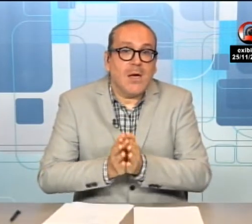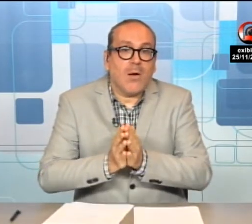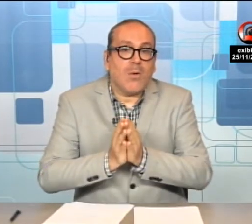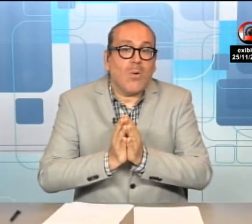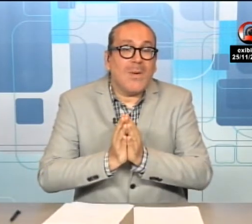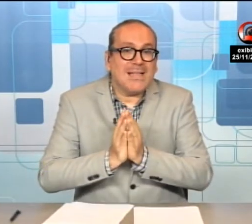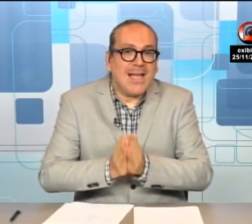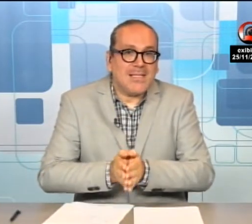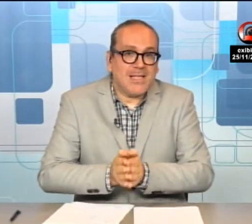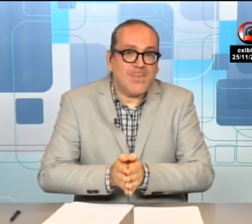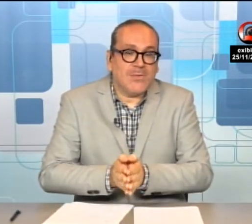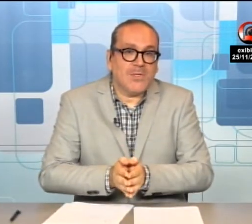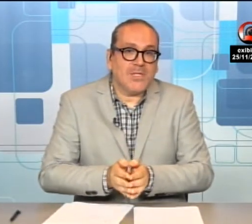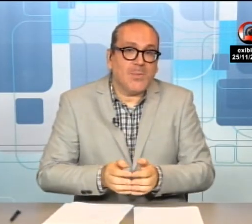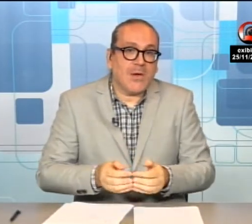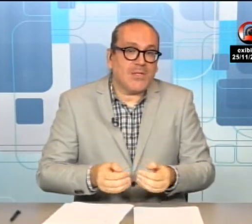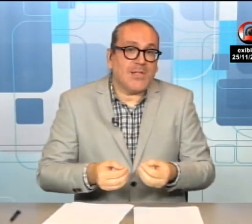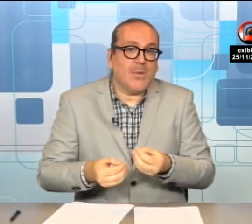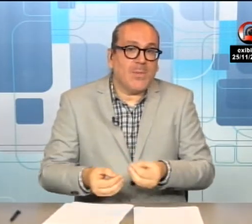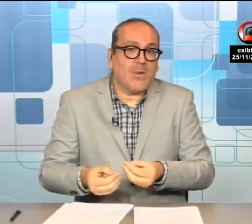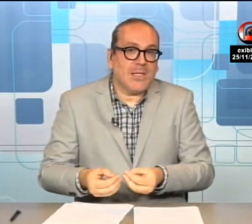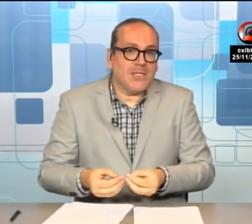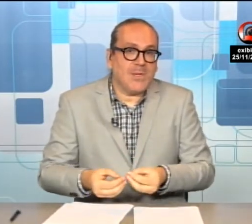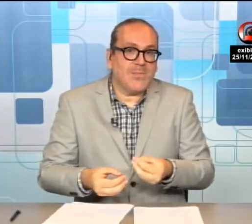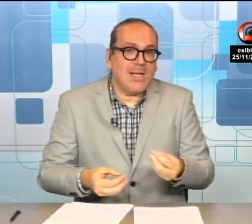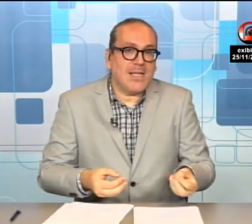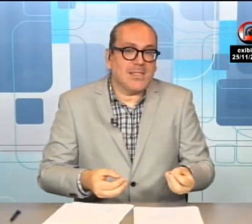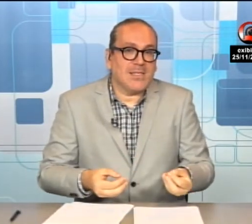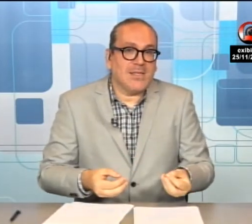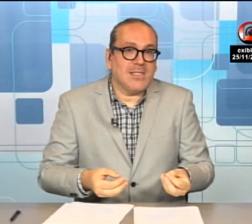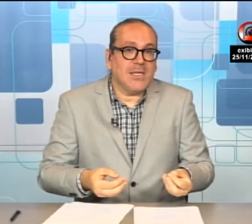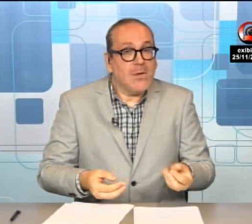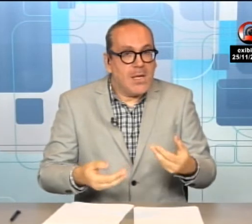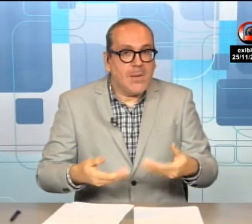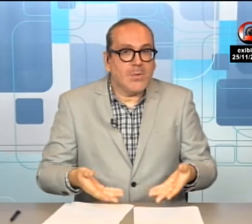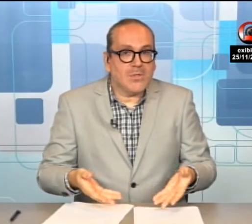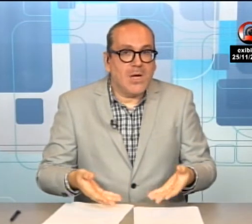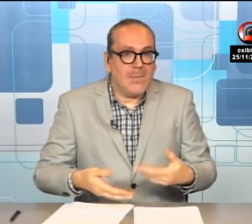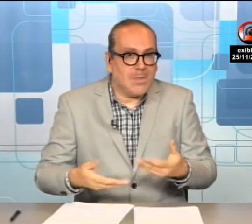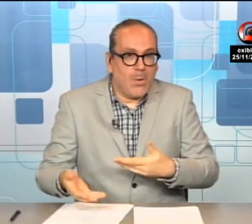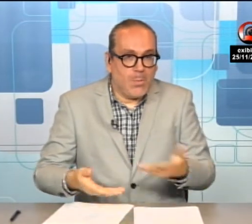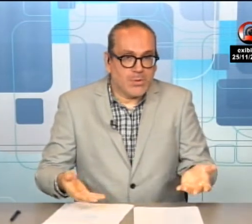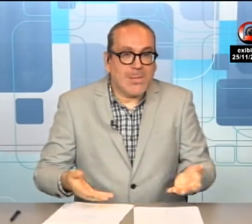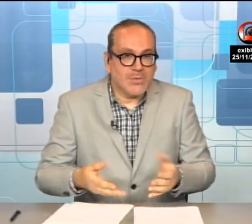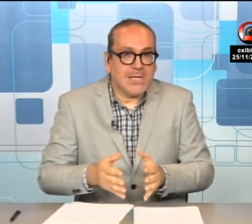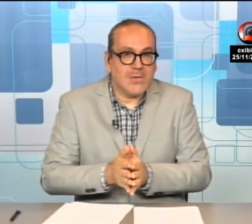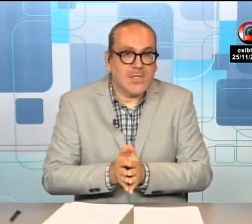você comentasse a respeito disso, porque eu acho que isso é muito importante para as mulheres que estão assistindo e para os homens, ou para os abusadores, no